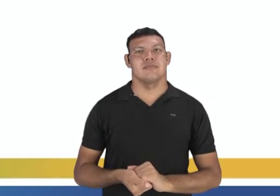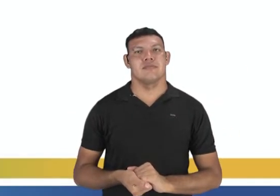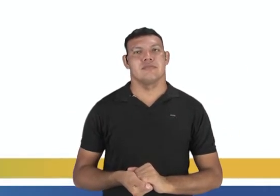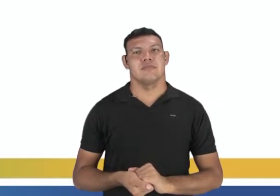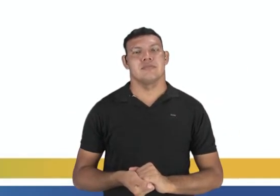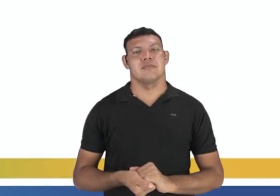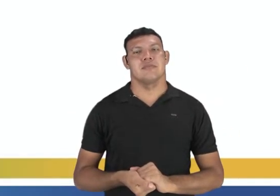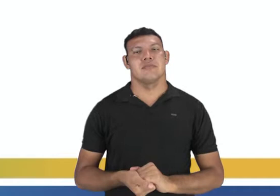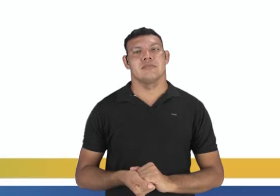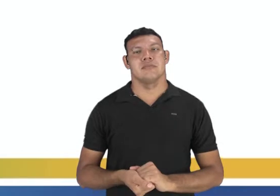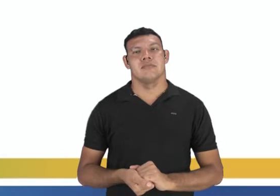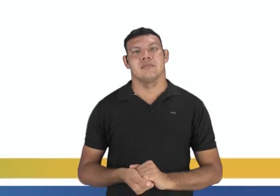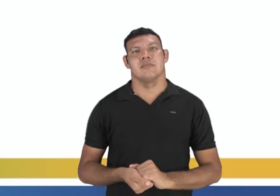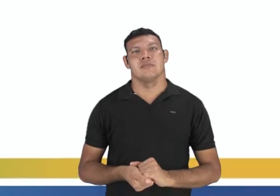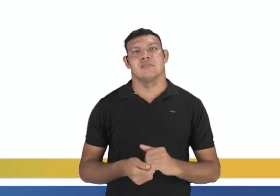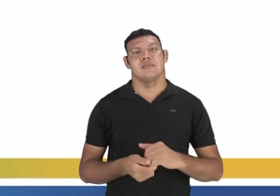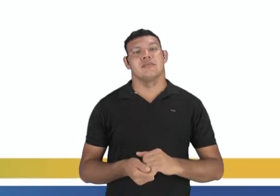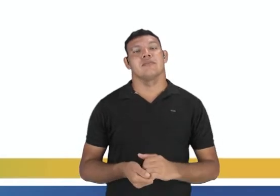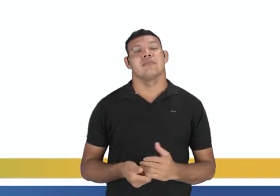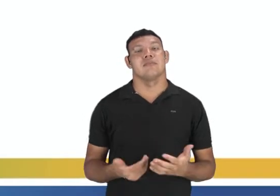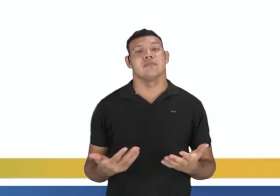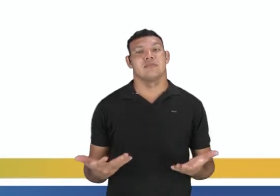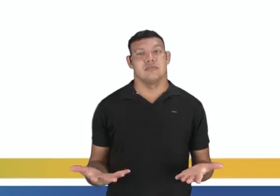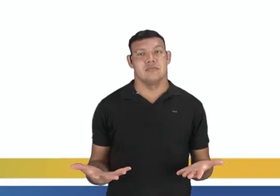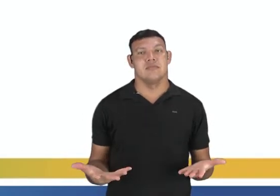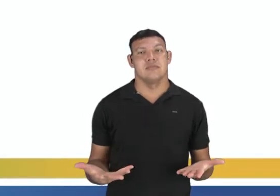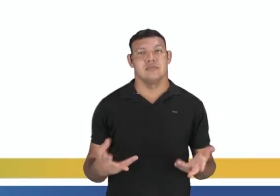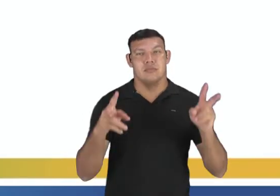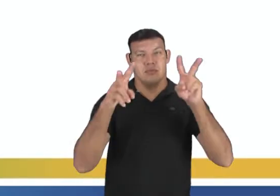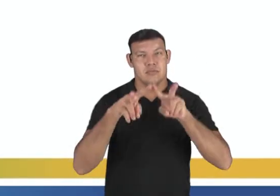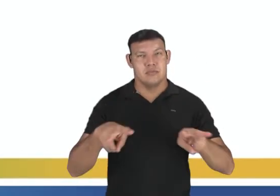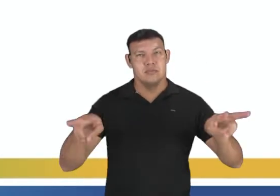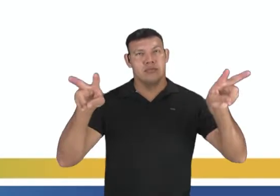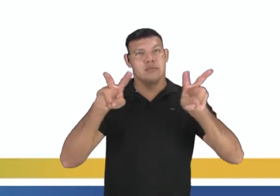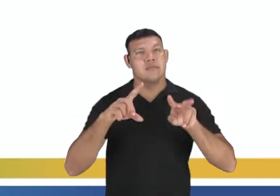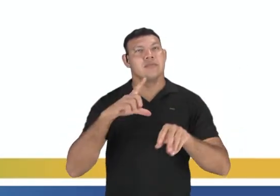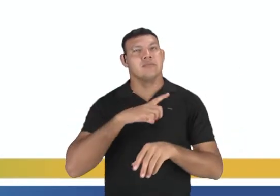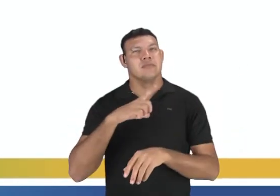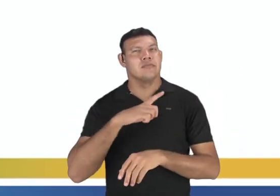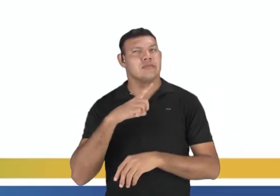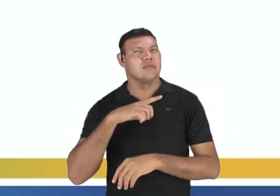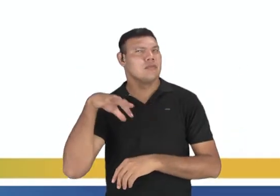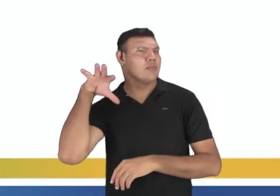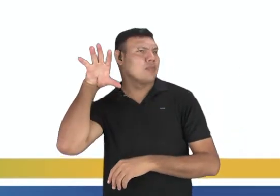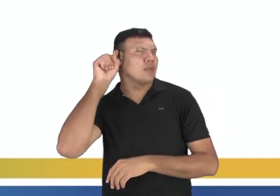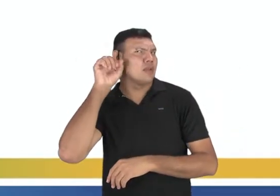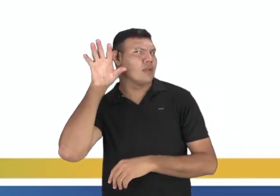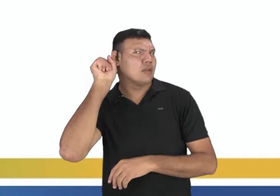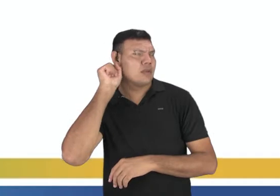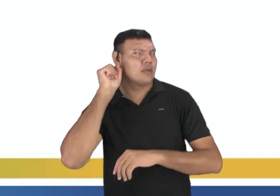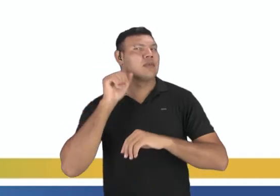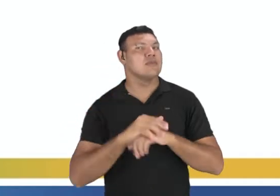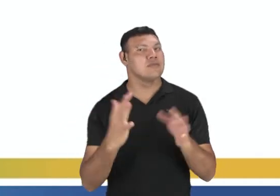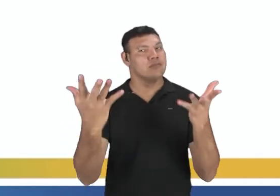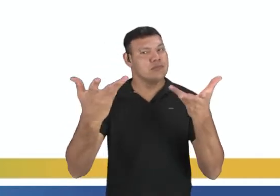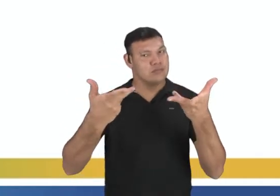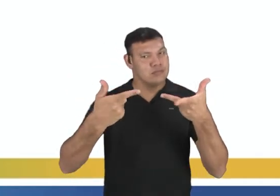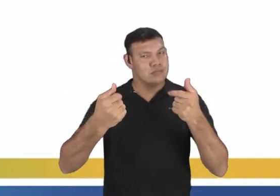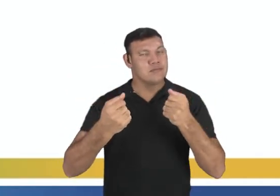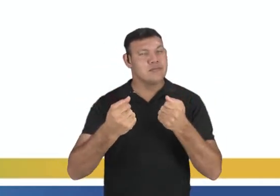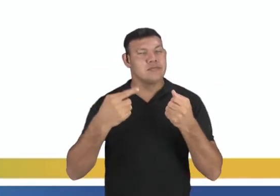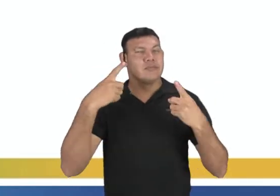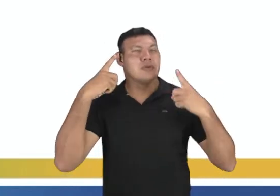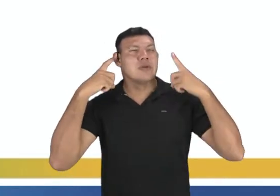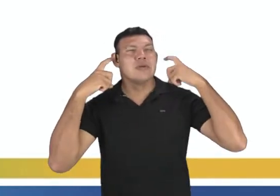Então, além da nossa visão, nós temos a nossa audição. A audição é a capacidade de perceber